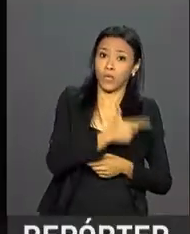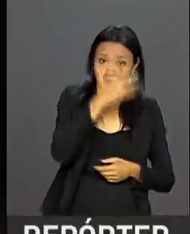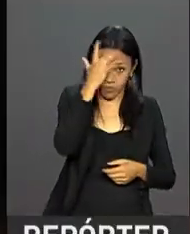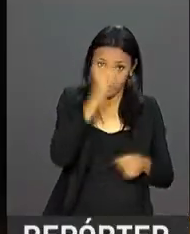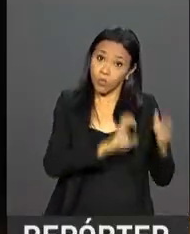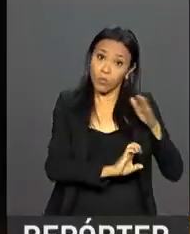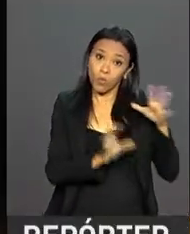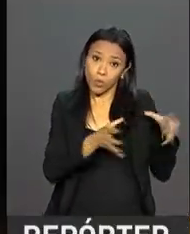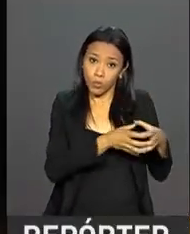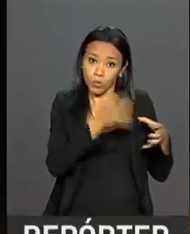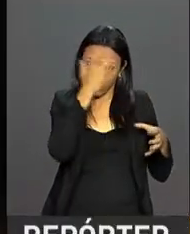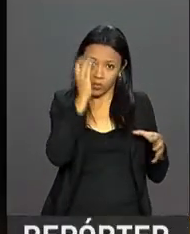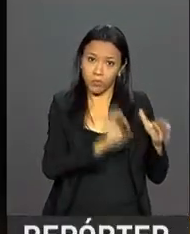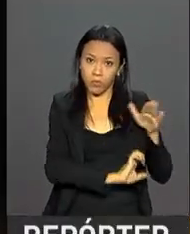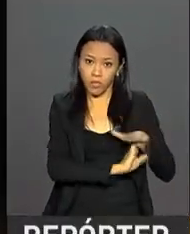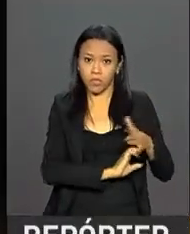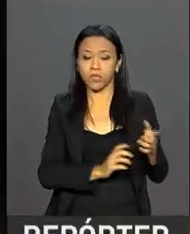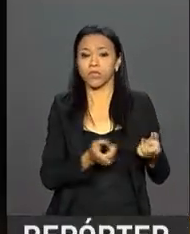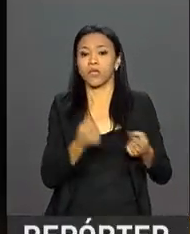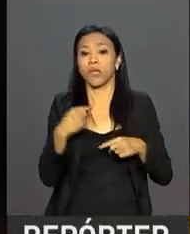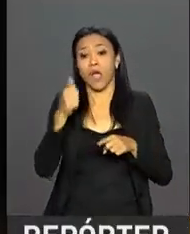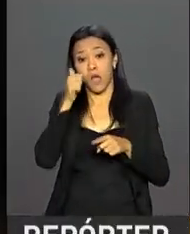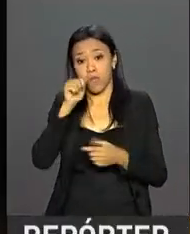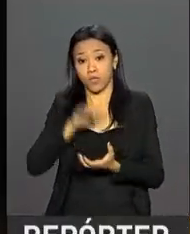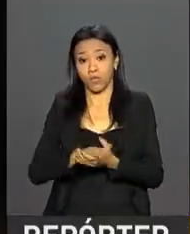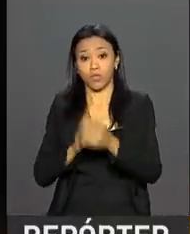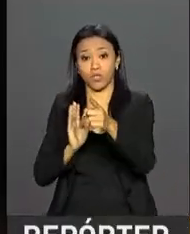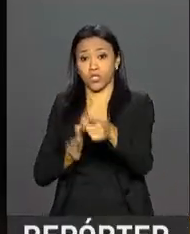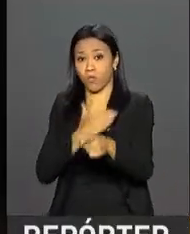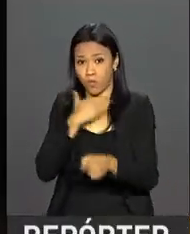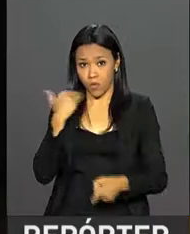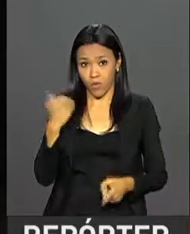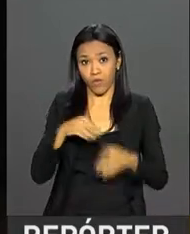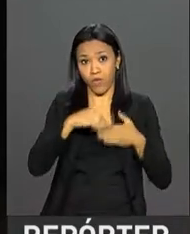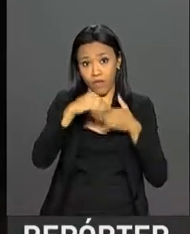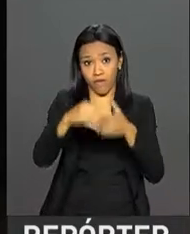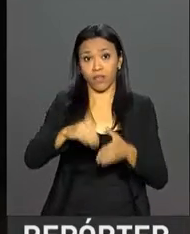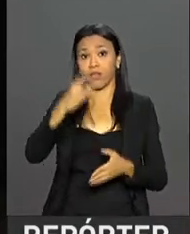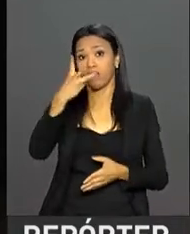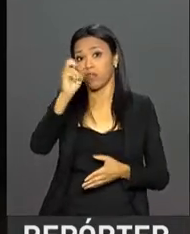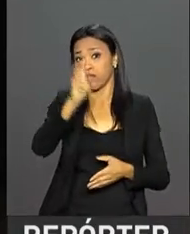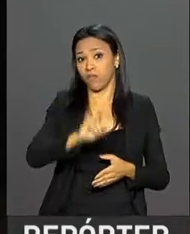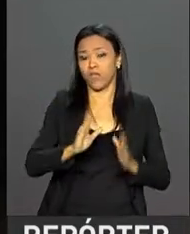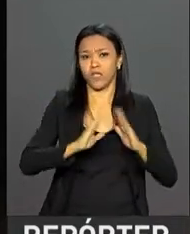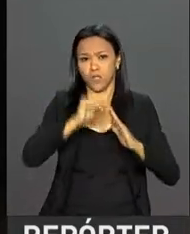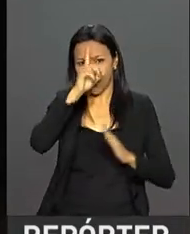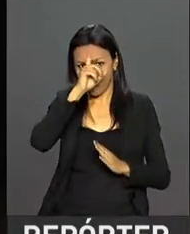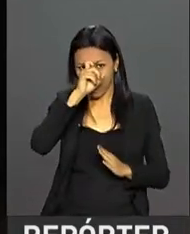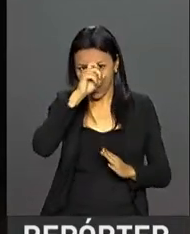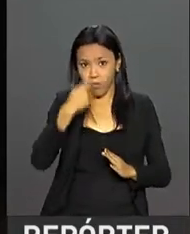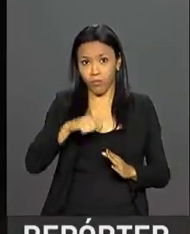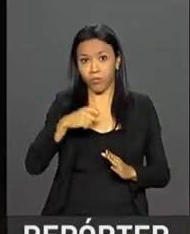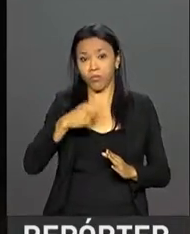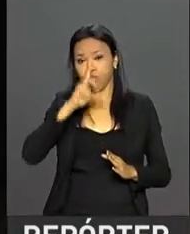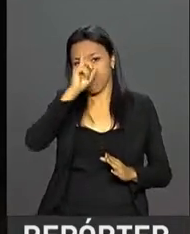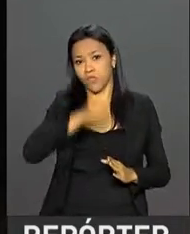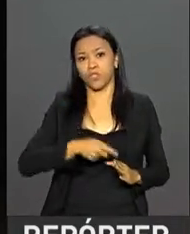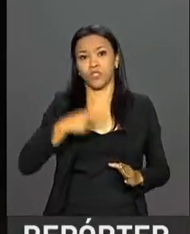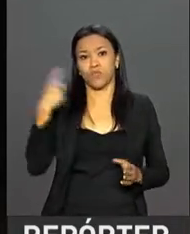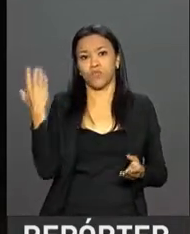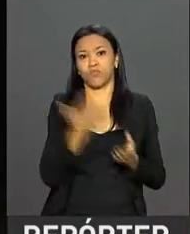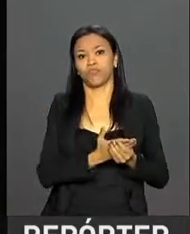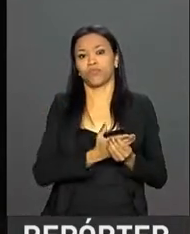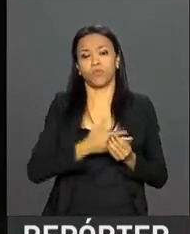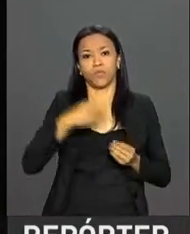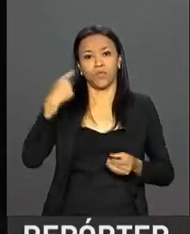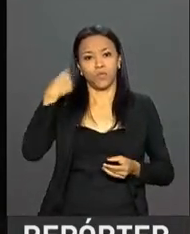mulher, inclusive, quando ela já é falecida, ela foi internada 3 vezes com liminar, porque o plano se